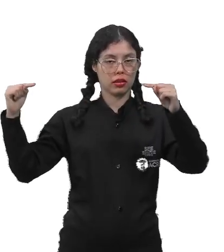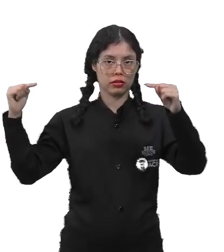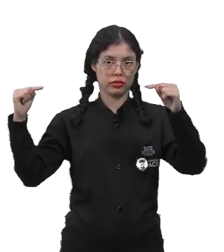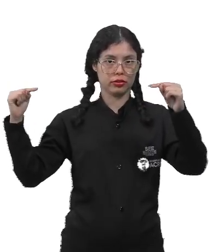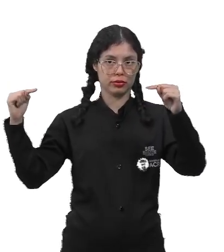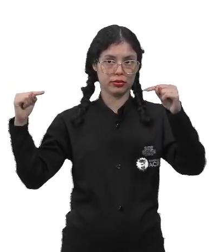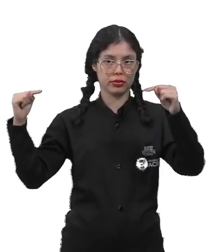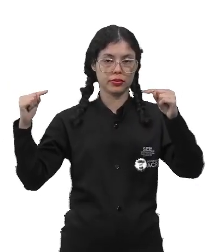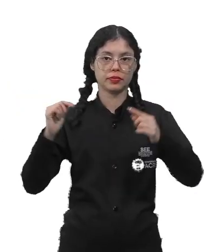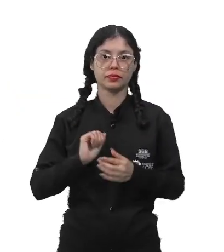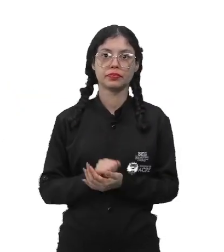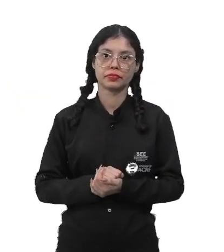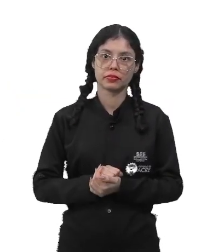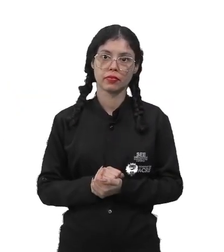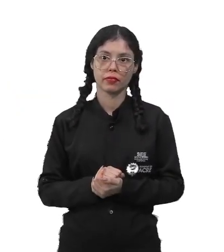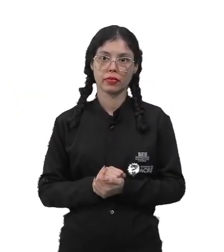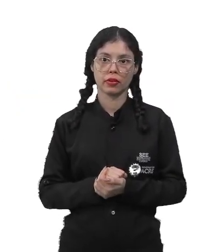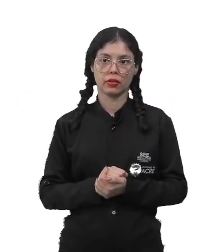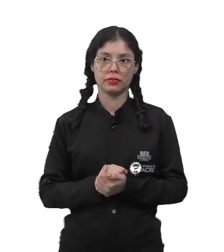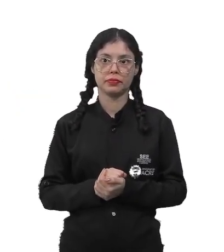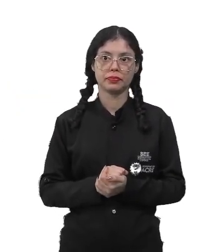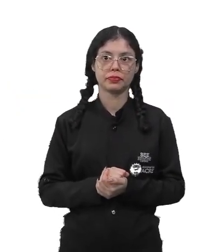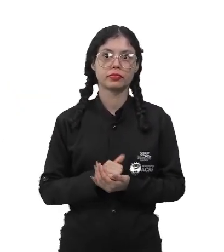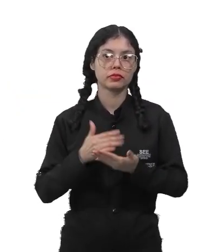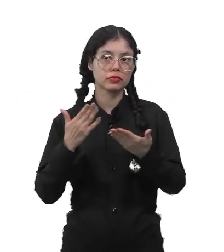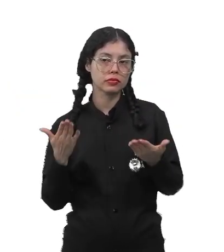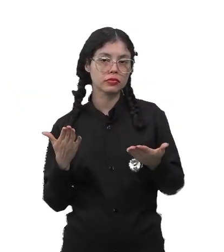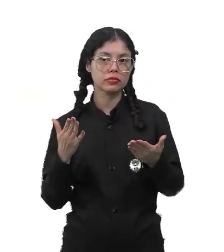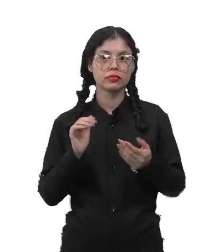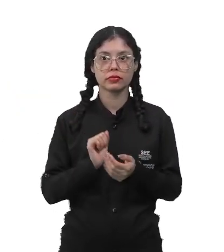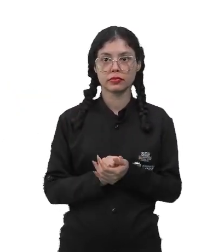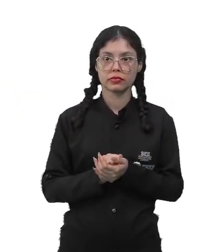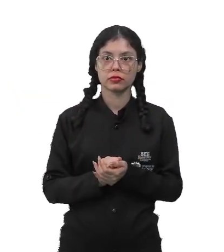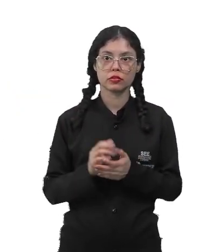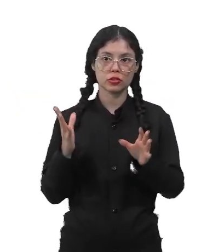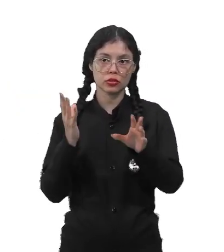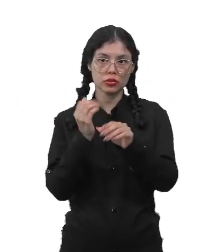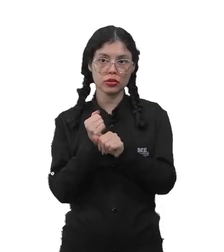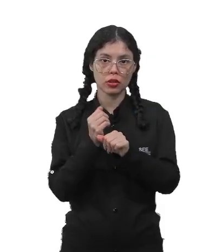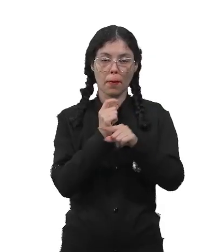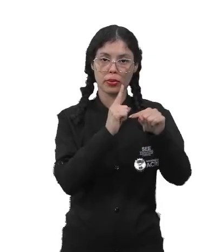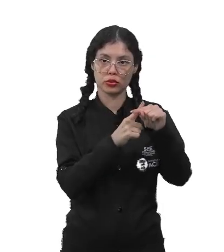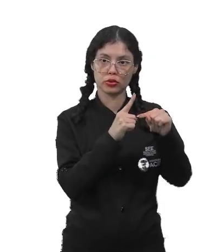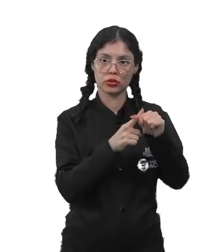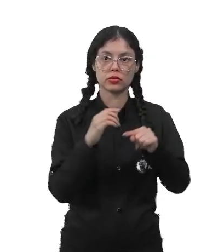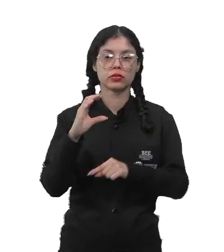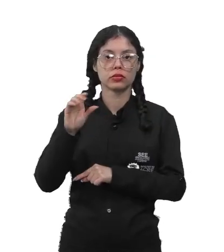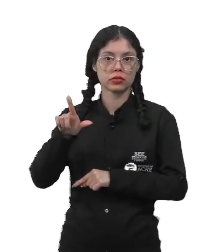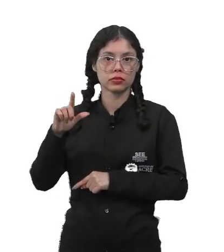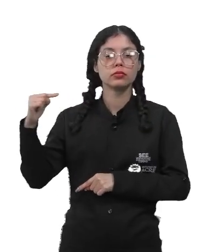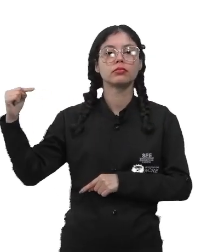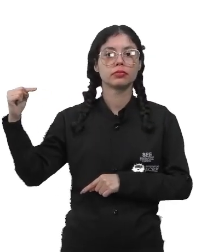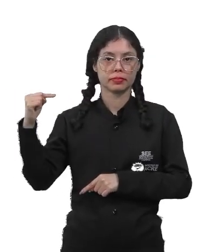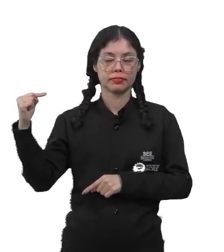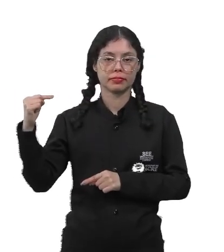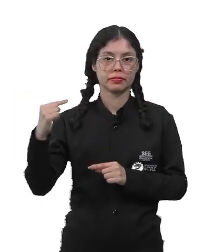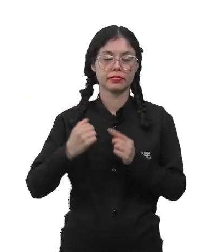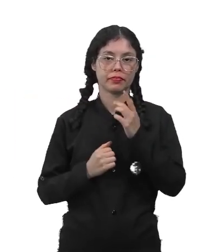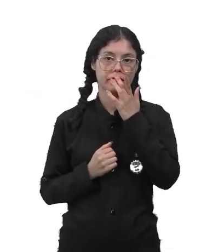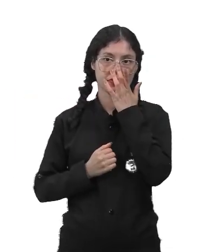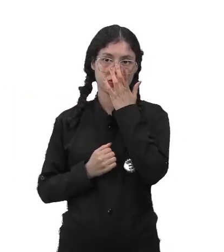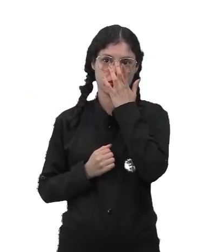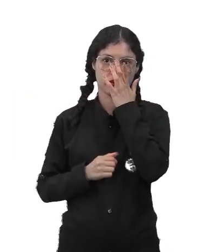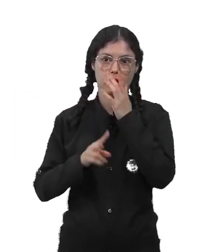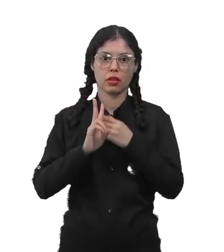íon Cl, que é o íon cloro. O sódio com carga positiva e o cloro com carga